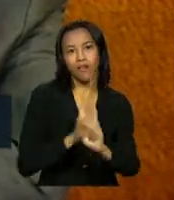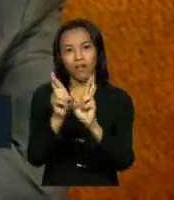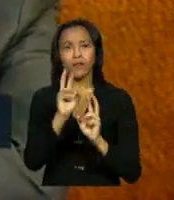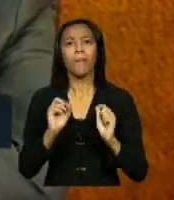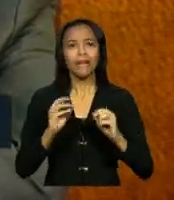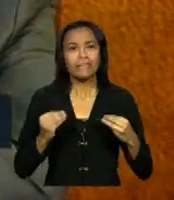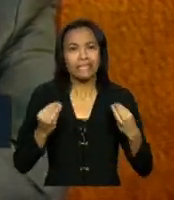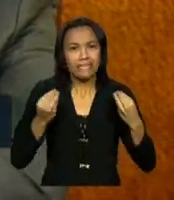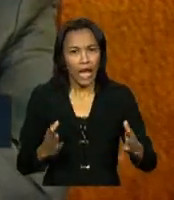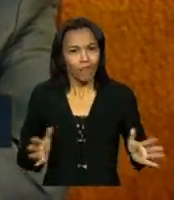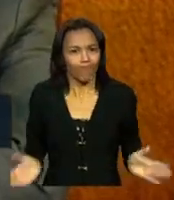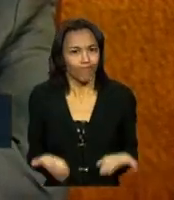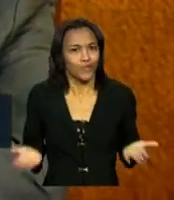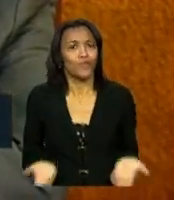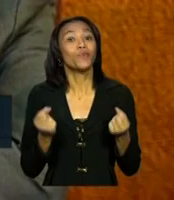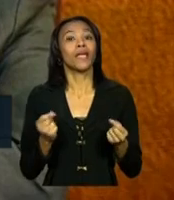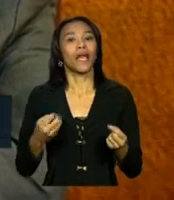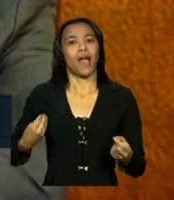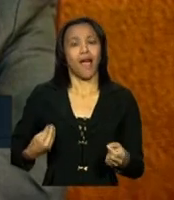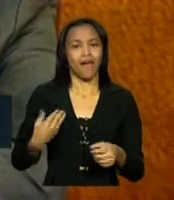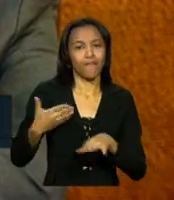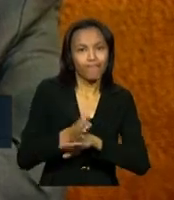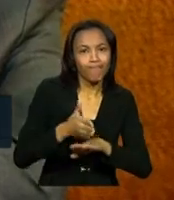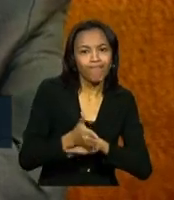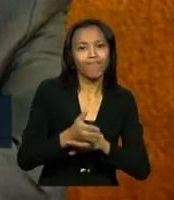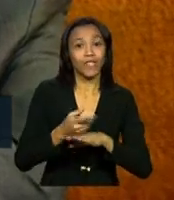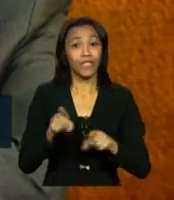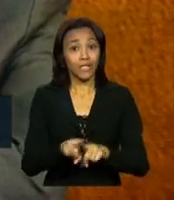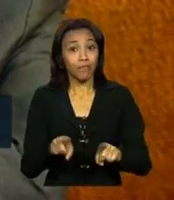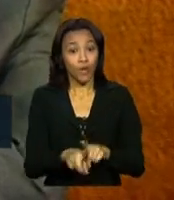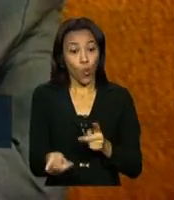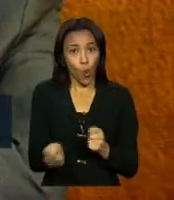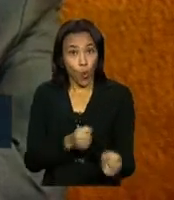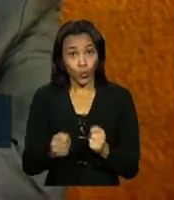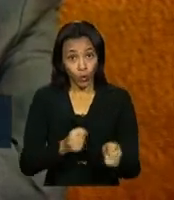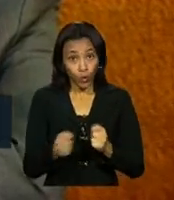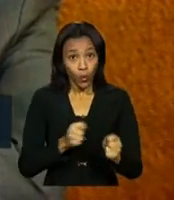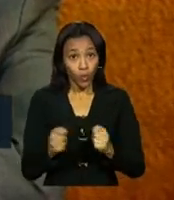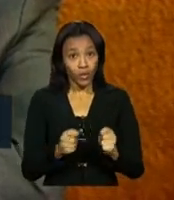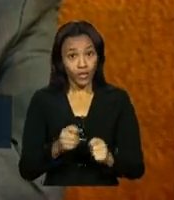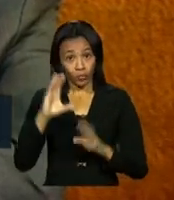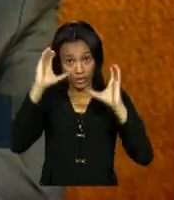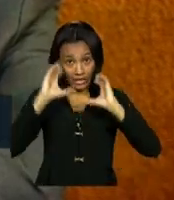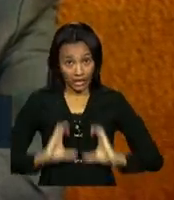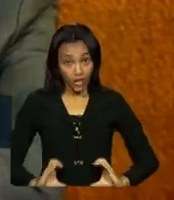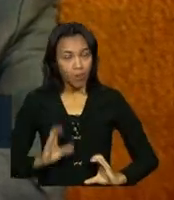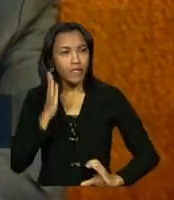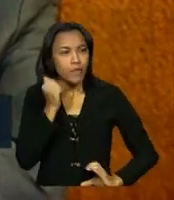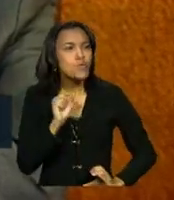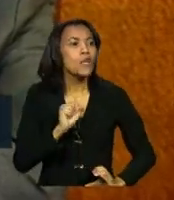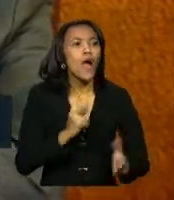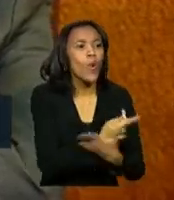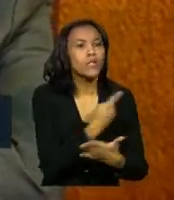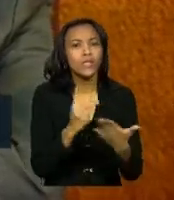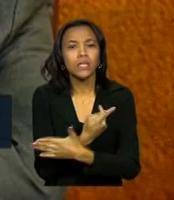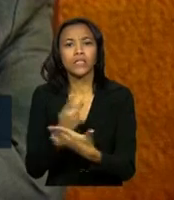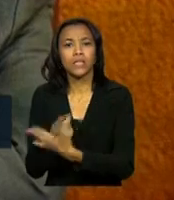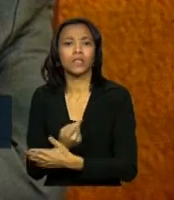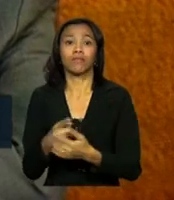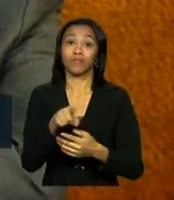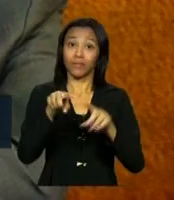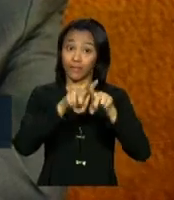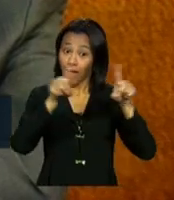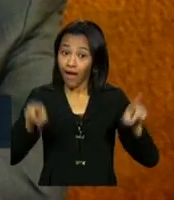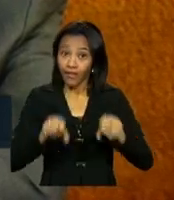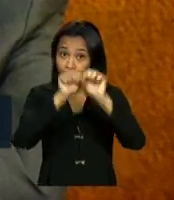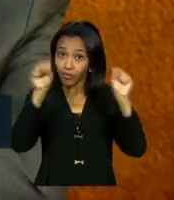fomentar a participação e o controle cidadão sobre a gestão pública para aumentar a a